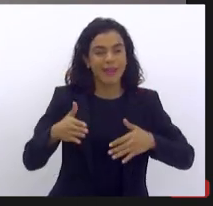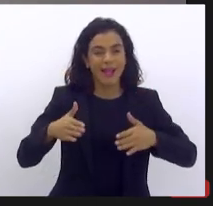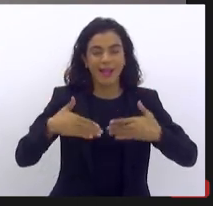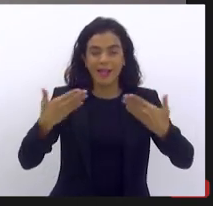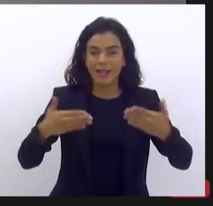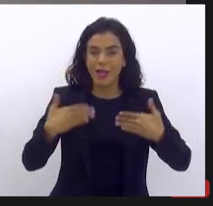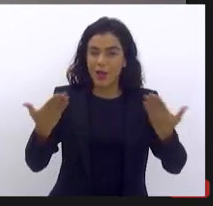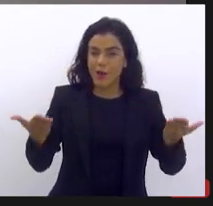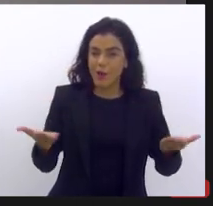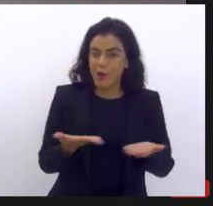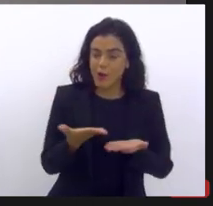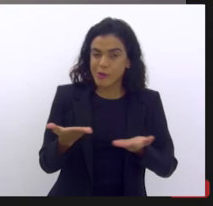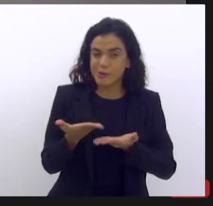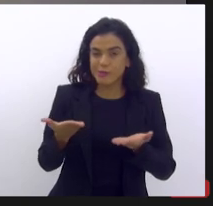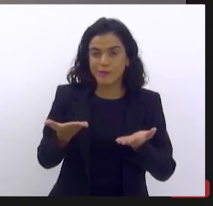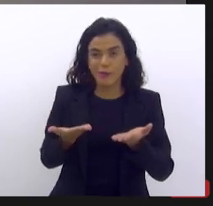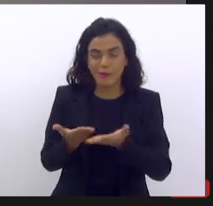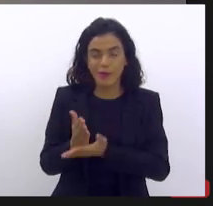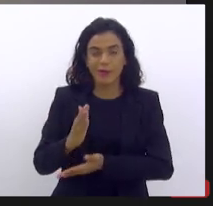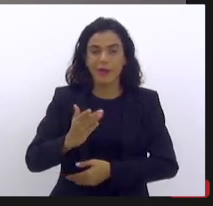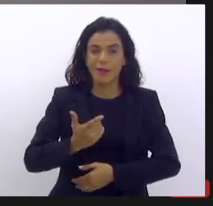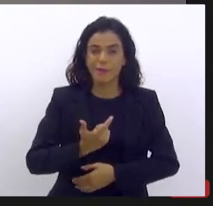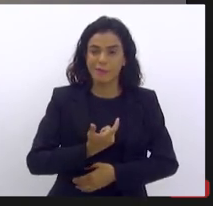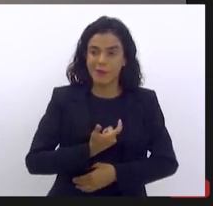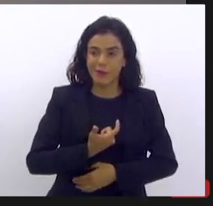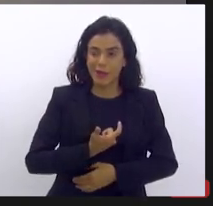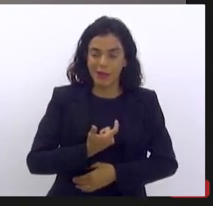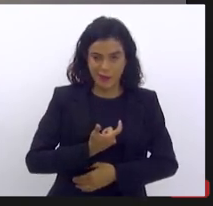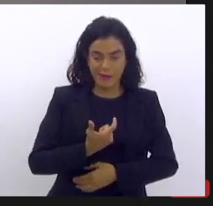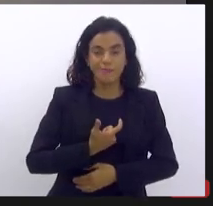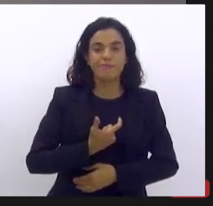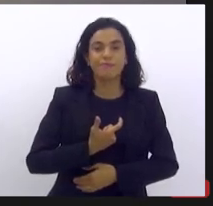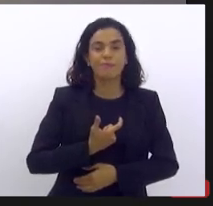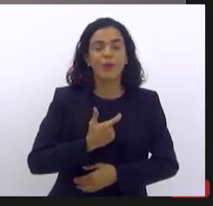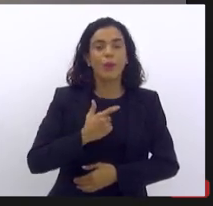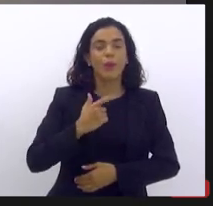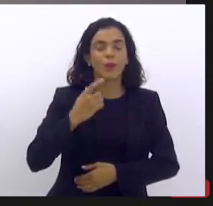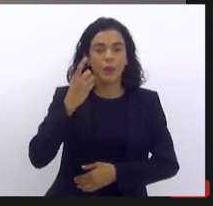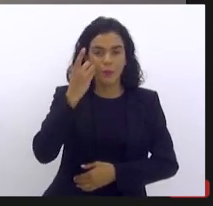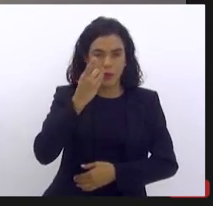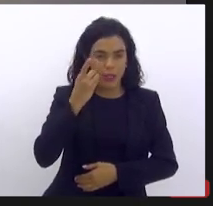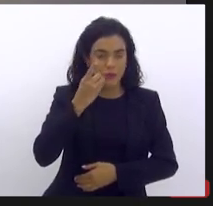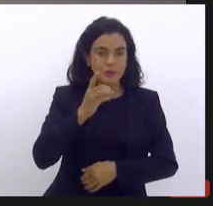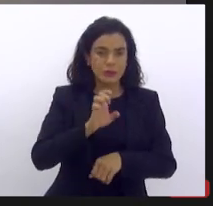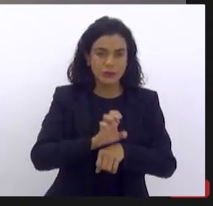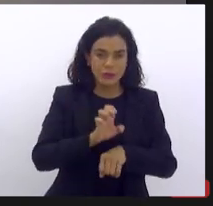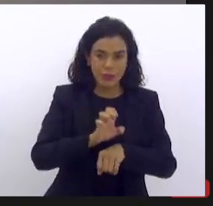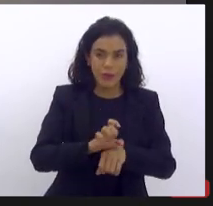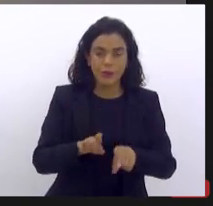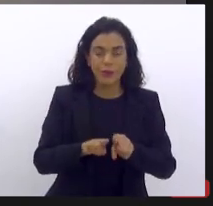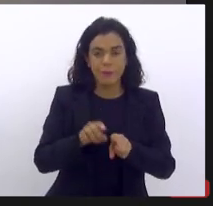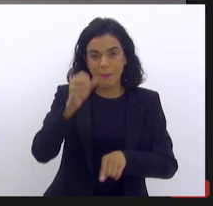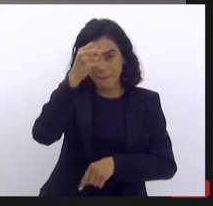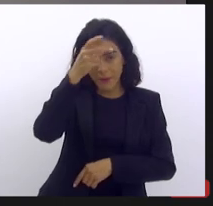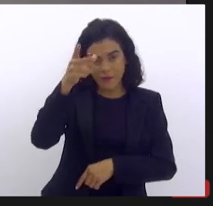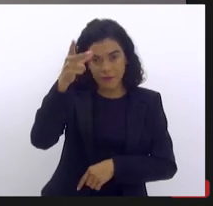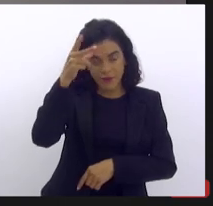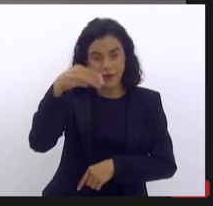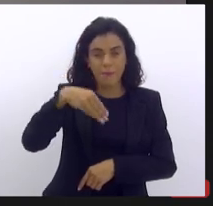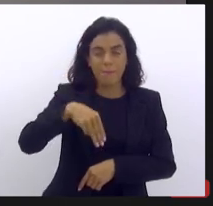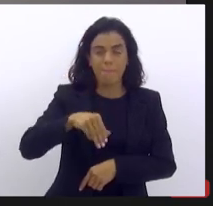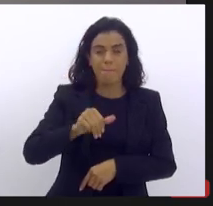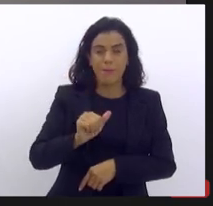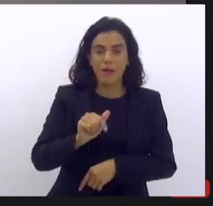foi aprovada a medalha ao nosso companheiro, deputado estadual conosco, prefeito de Magé, deputado